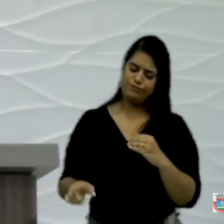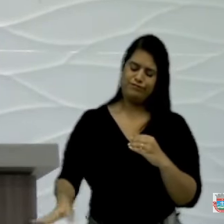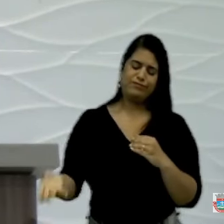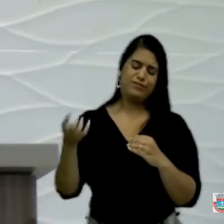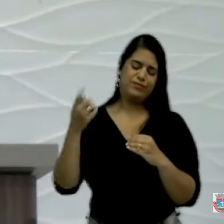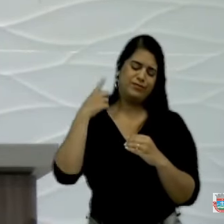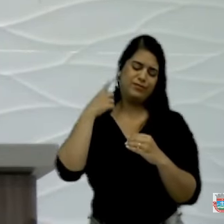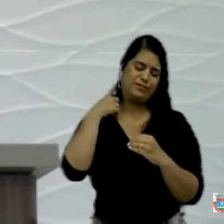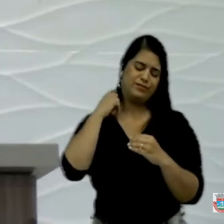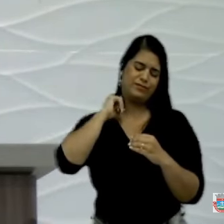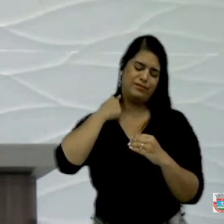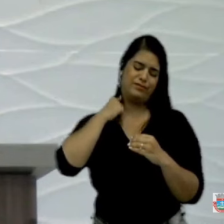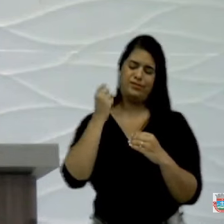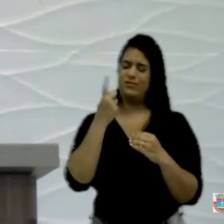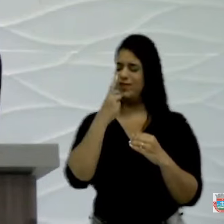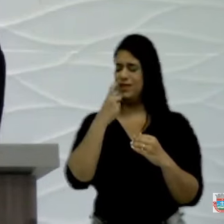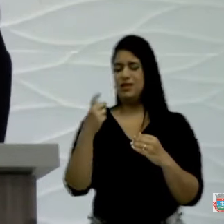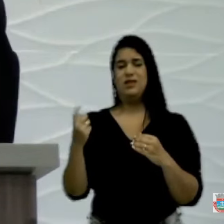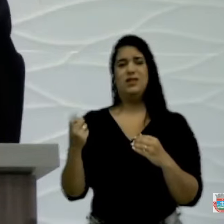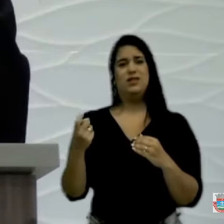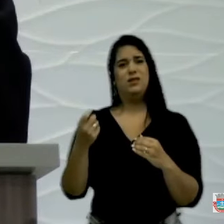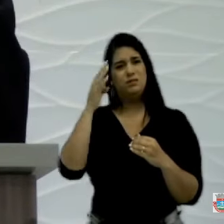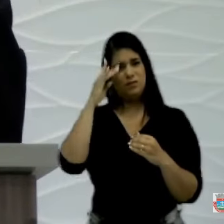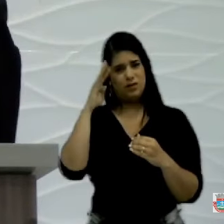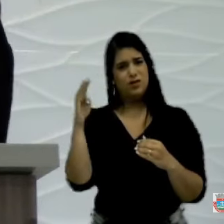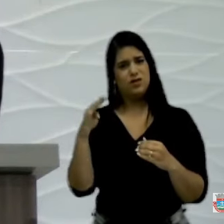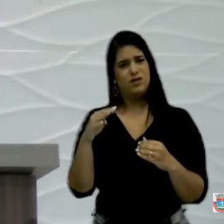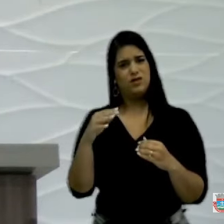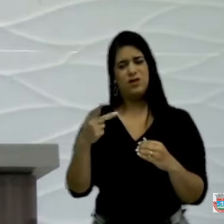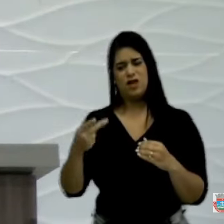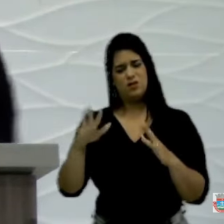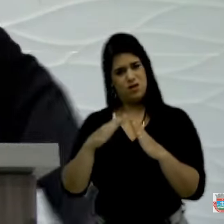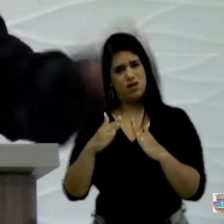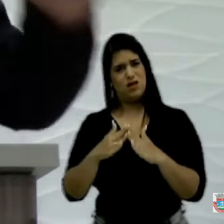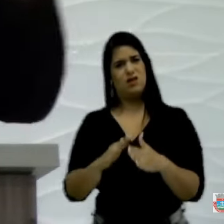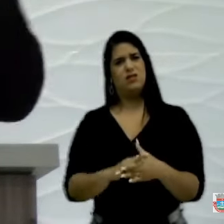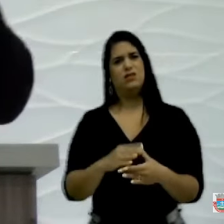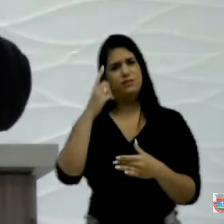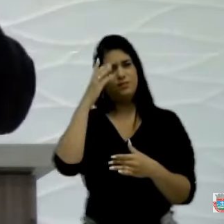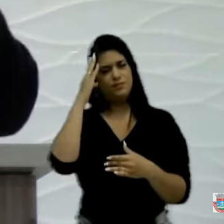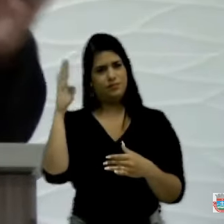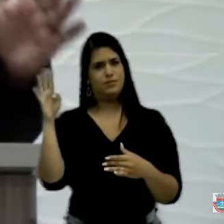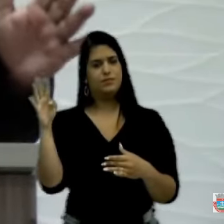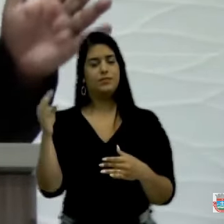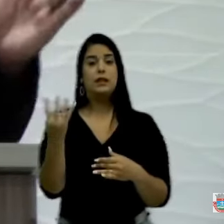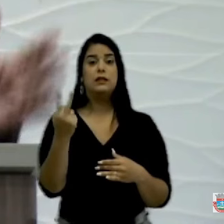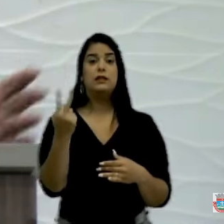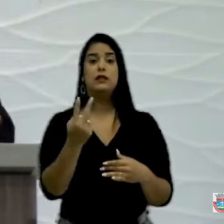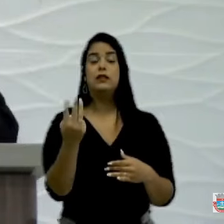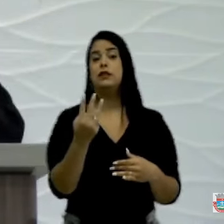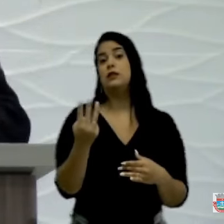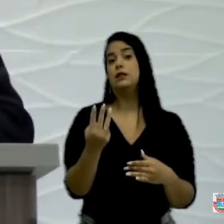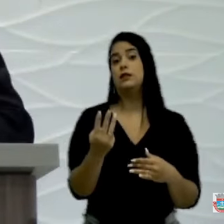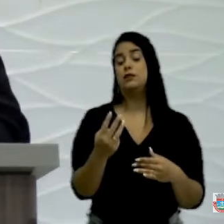e pedindo, dizendo, não tem recurso, a gente vai, vamos ver. Pronto, já foi tirado 3 caminhões de 8 mil